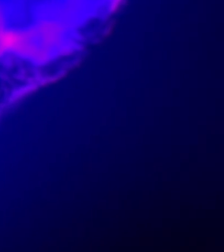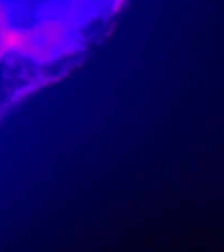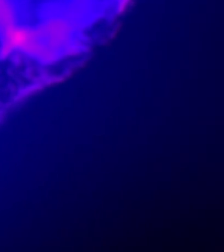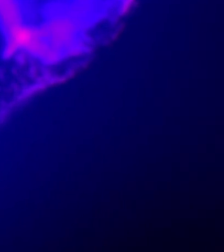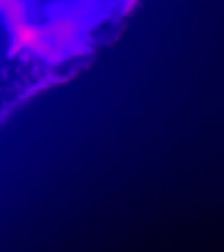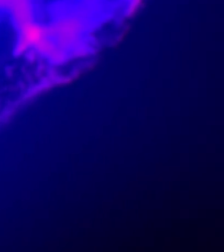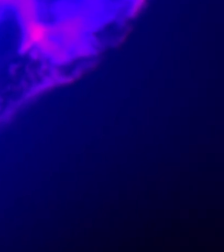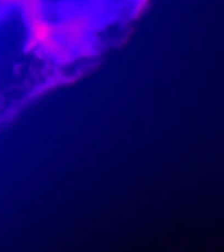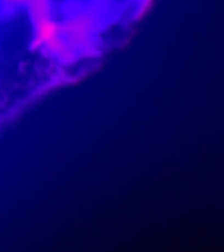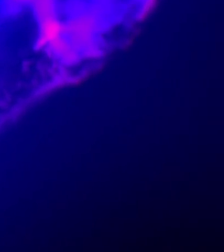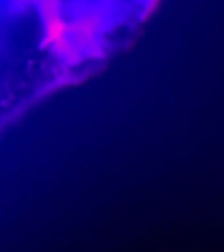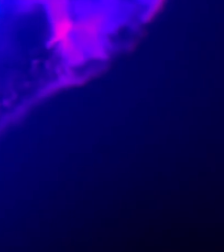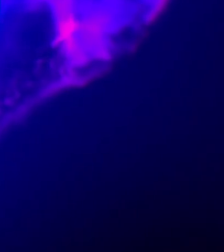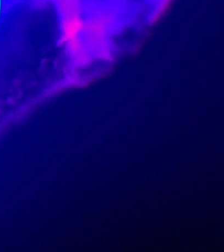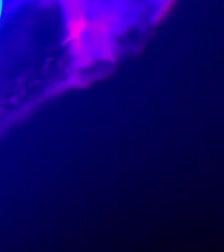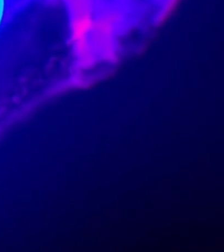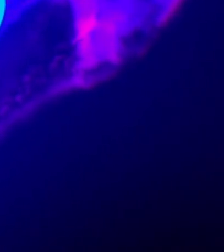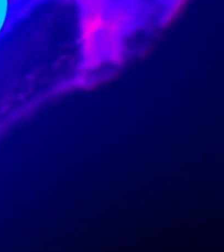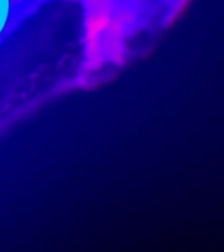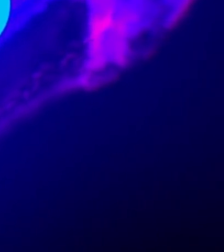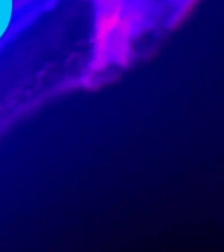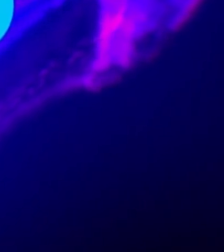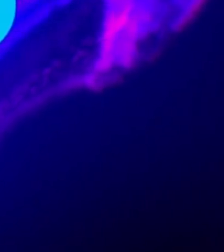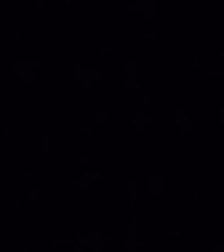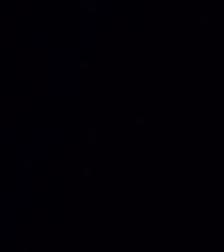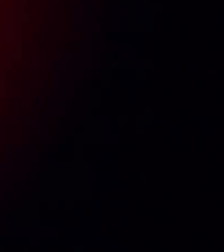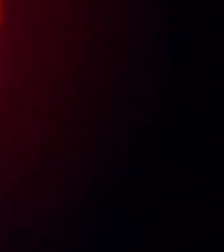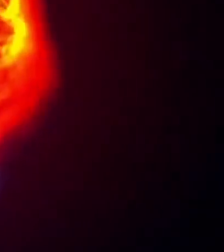Vamos juntos adorá-lo.